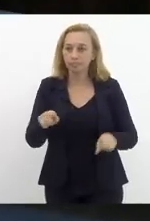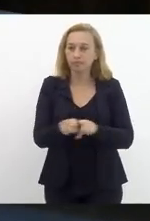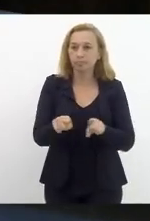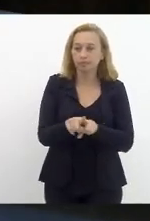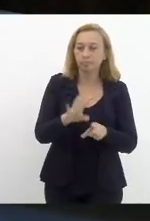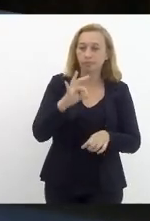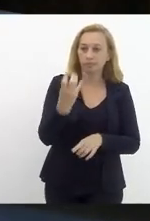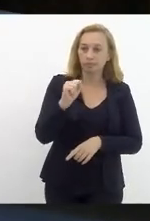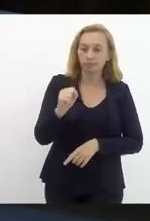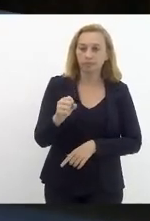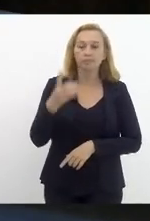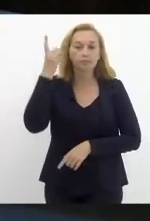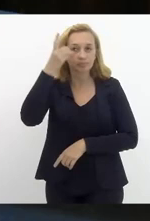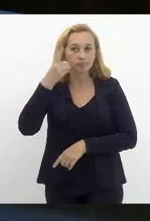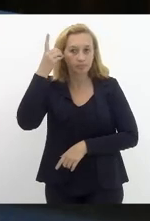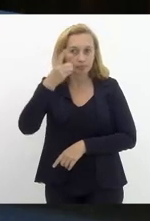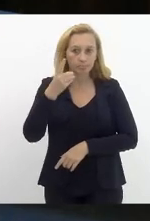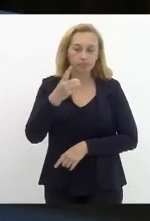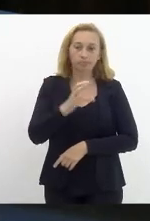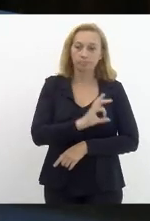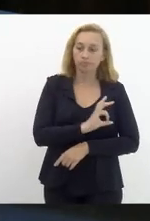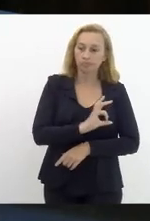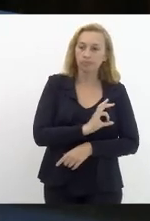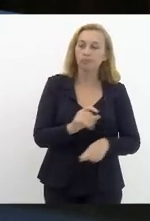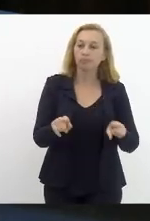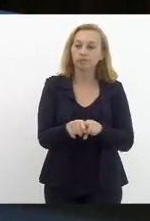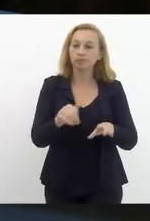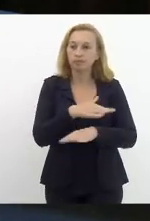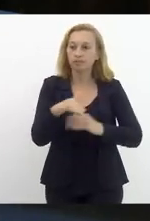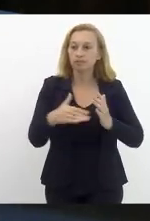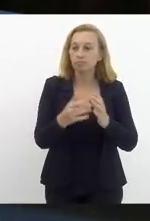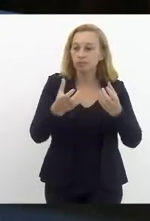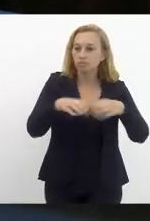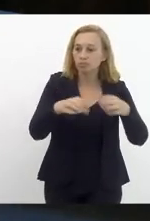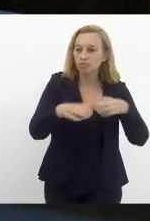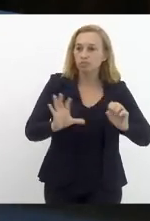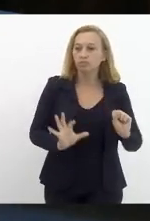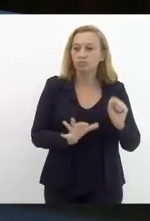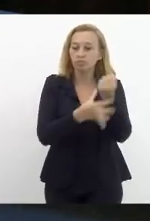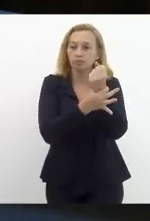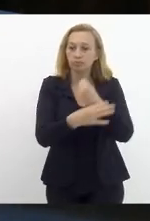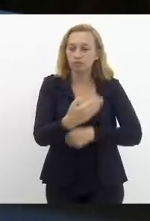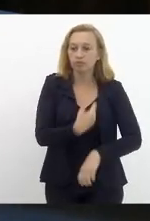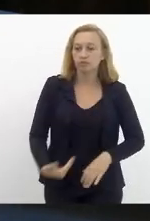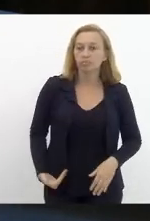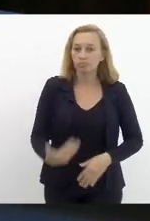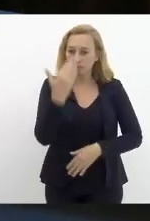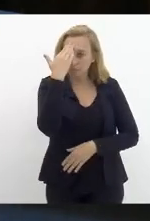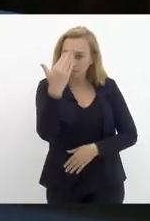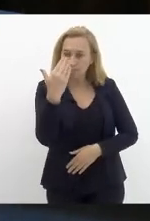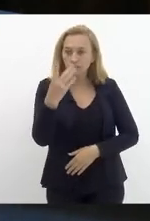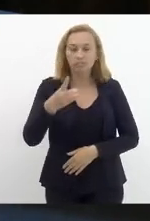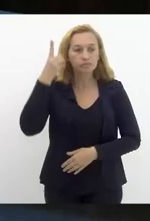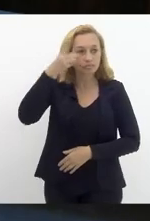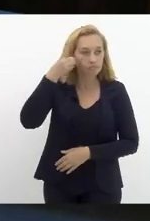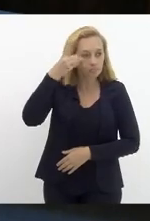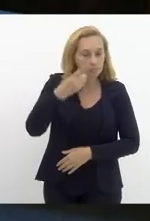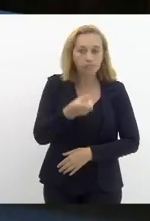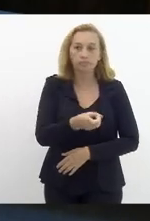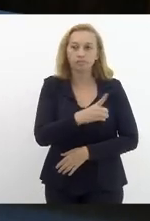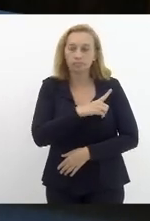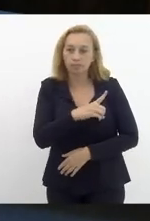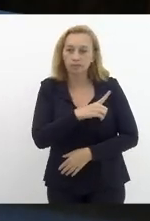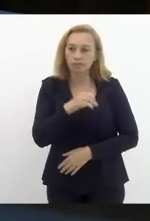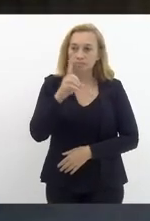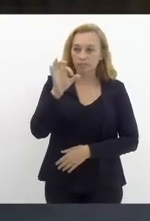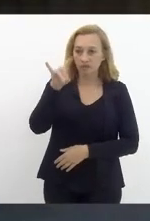a todos os concursos, principalmente aqueles relacionados à segurança pública. Muito obrigado, deputado Carlos Augusto, muito obrigado à Comissão